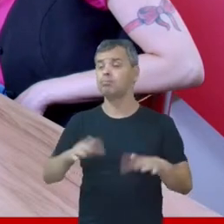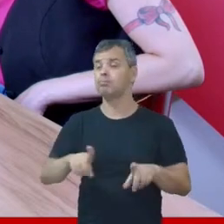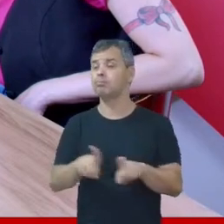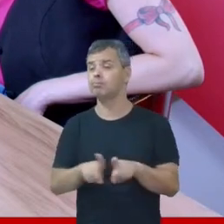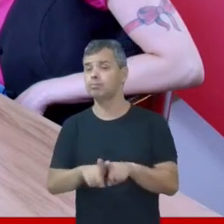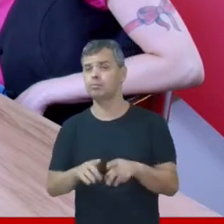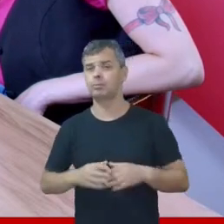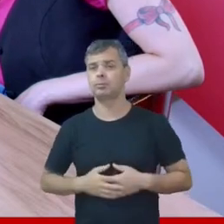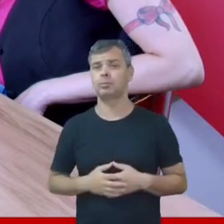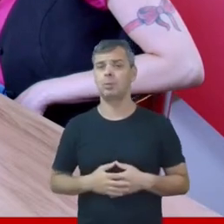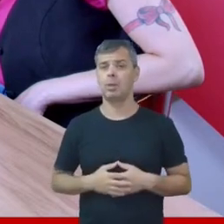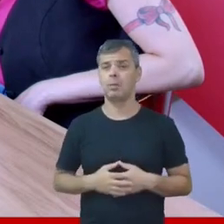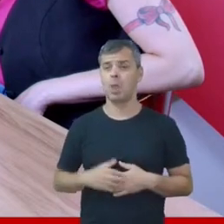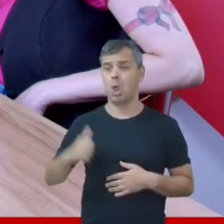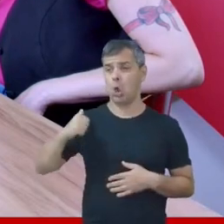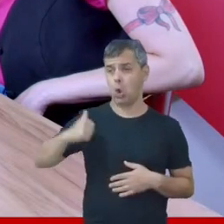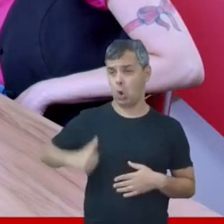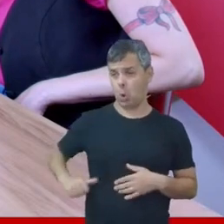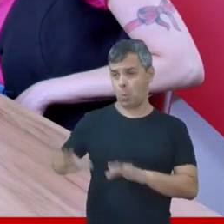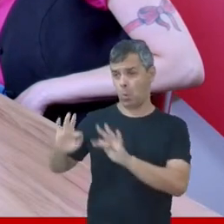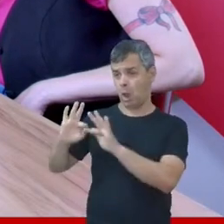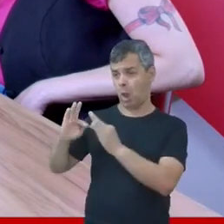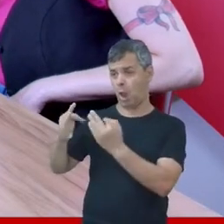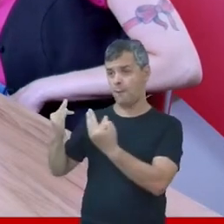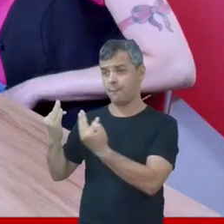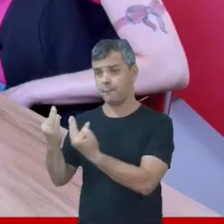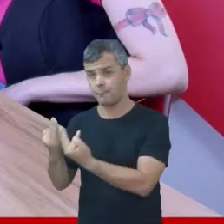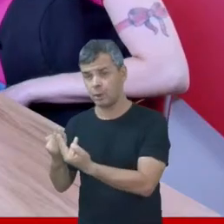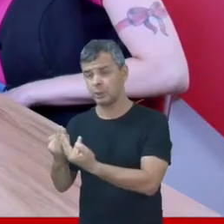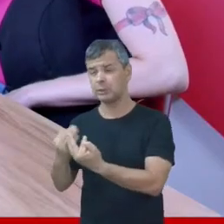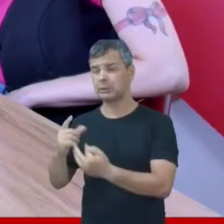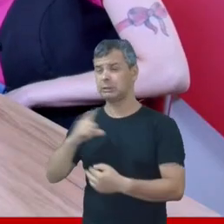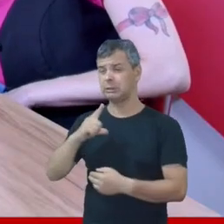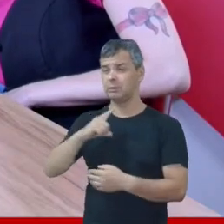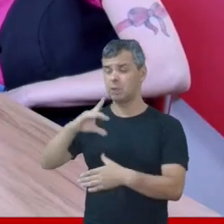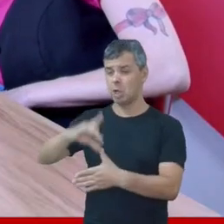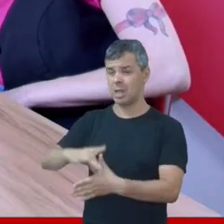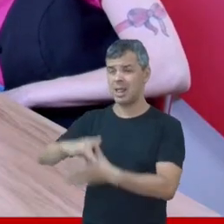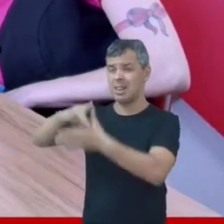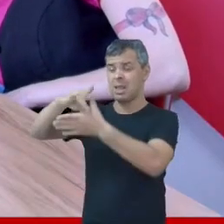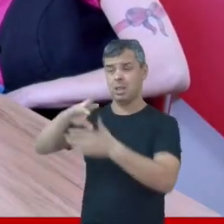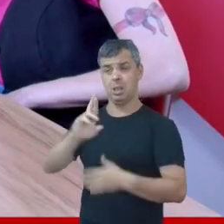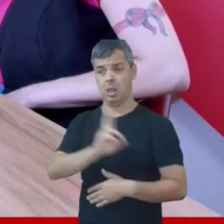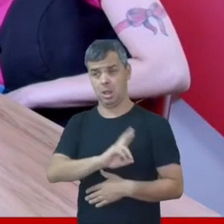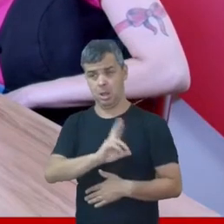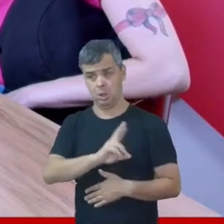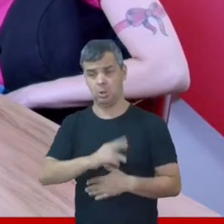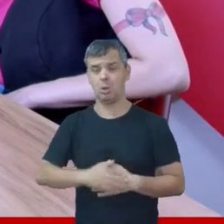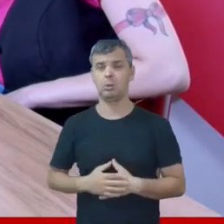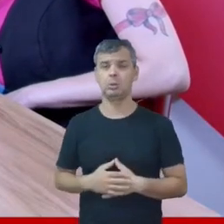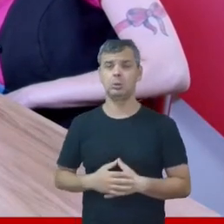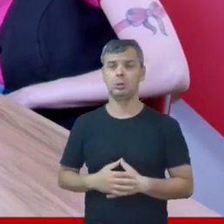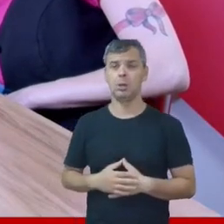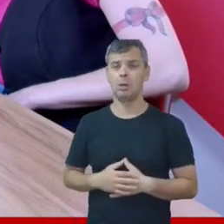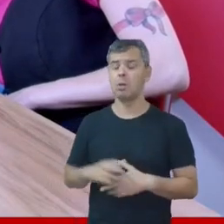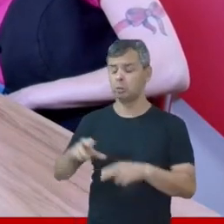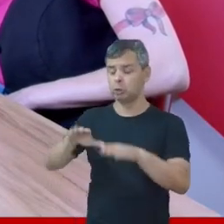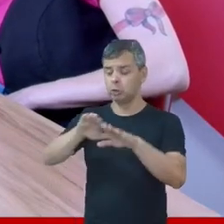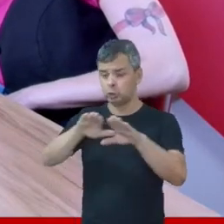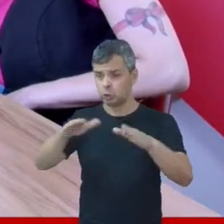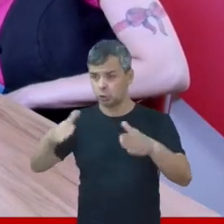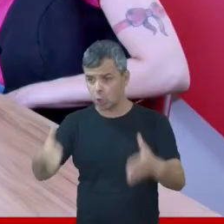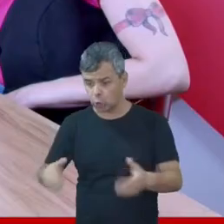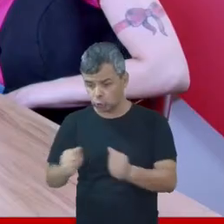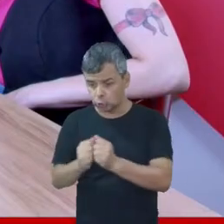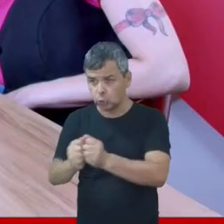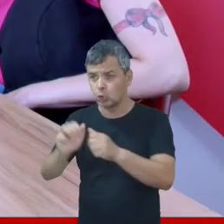exemplo, a Bolsa Família, ela teve ação de vários líderes religiosos, sabe? Eles sentaram junto com o